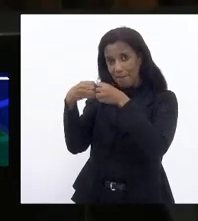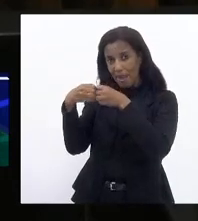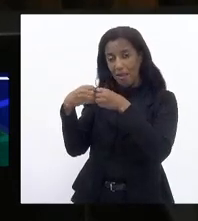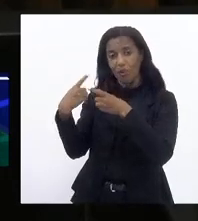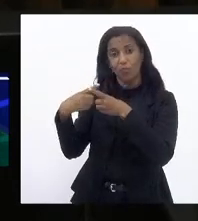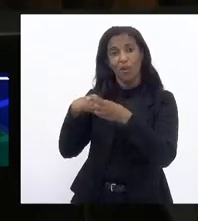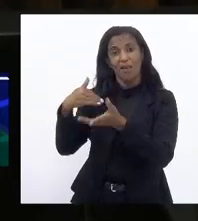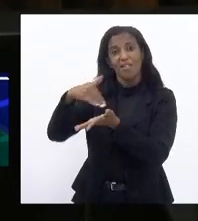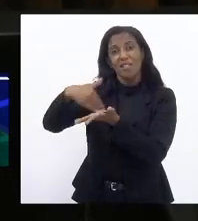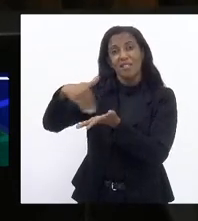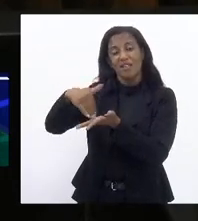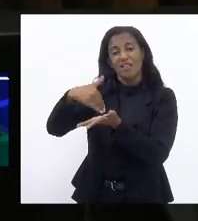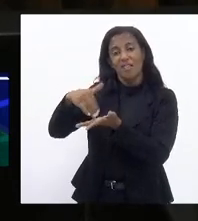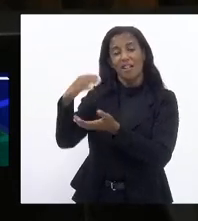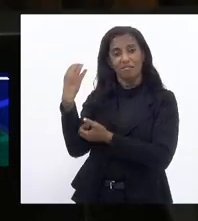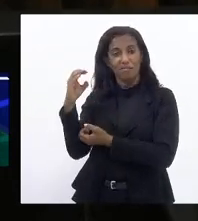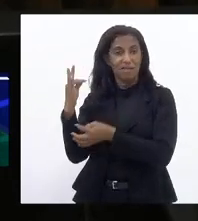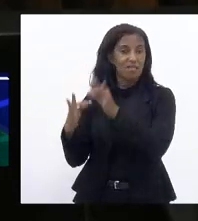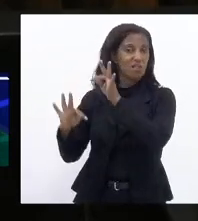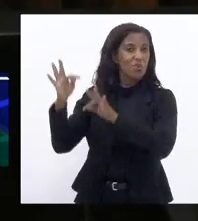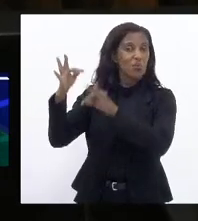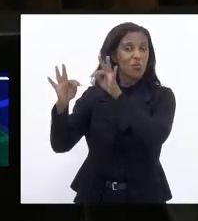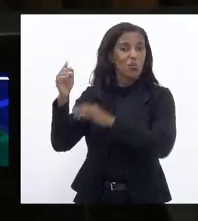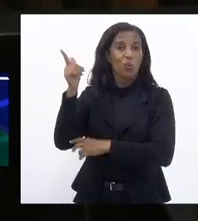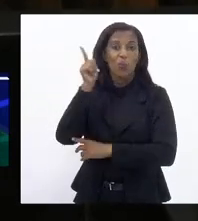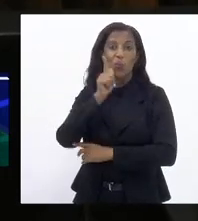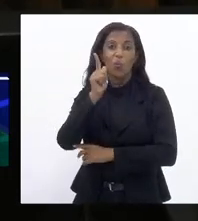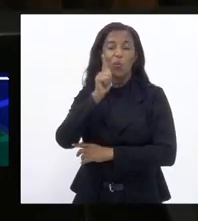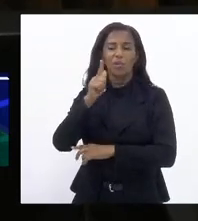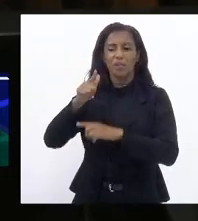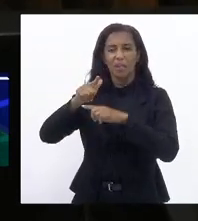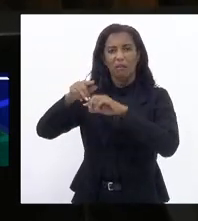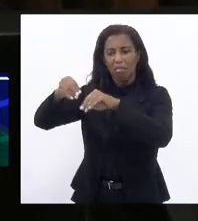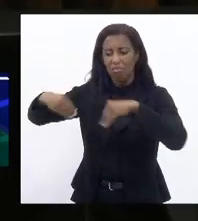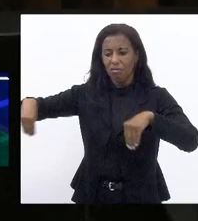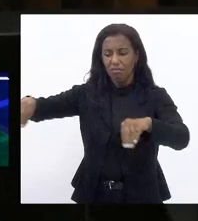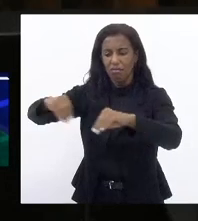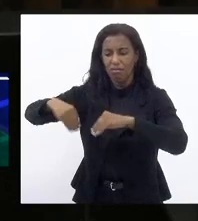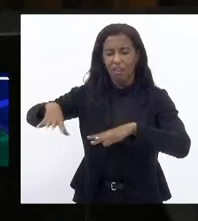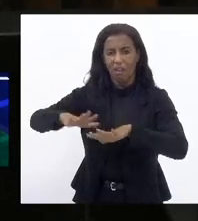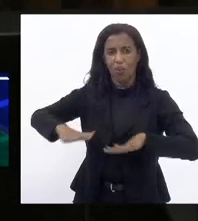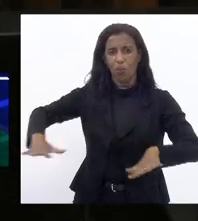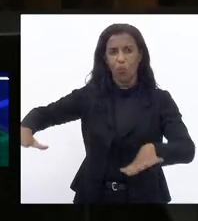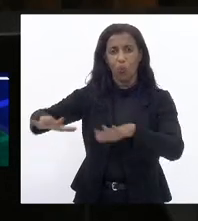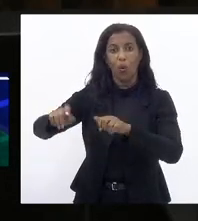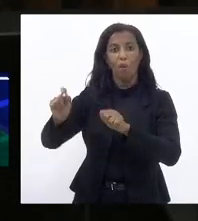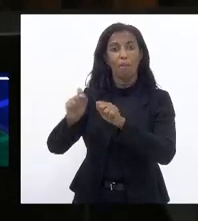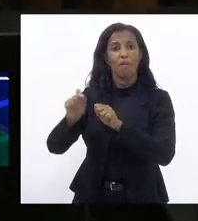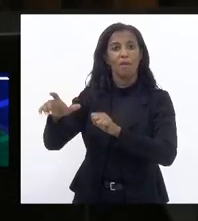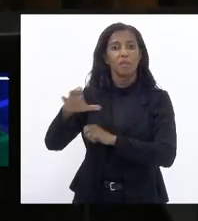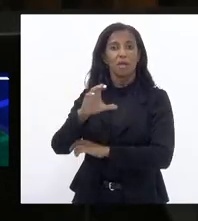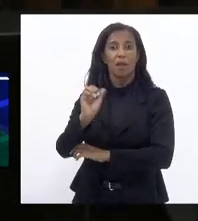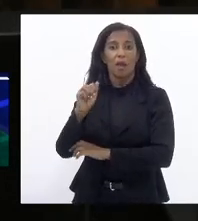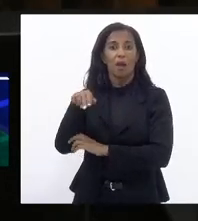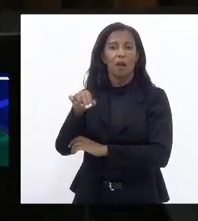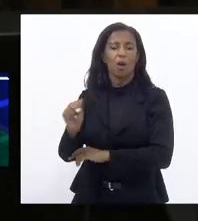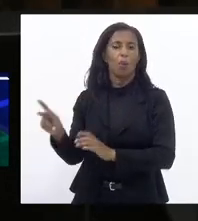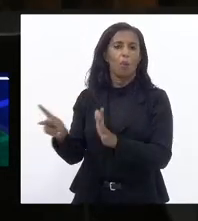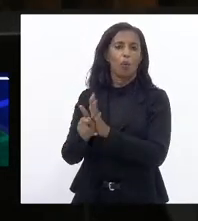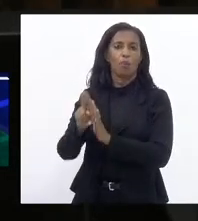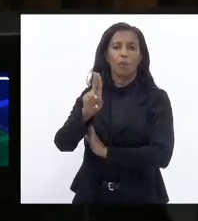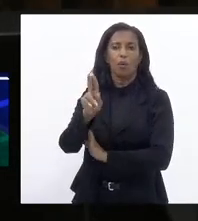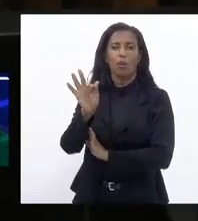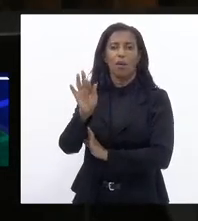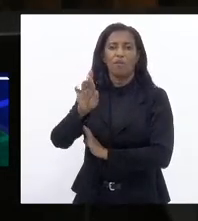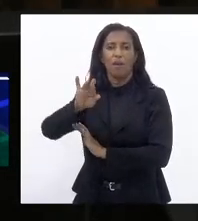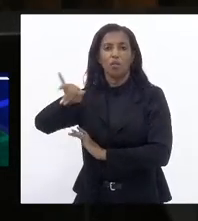secretário de Educação, Ciência e Tecnologia quando a gente conseguiu fazer a desapropriação do terreno para implantar o campus do FRJ em Niterói, que foi inaugurado, está lá, no